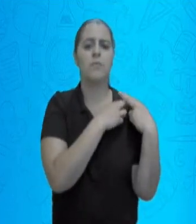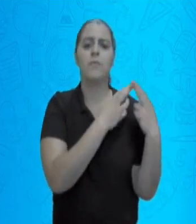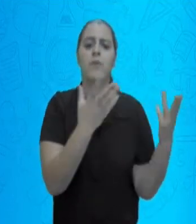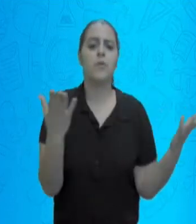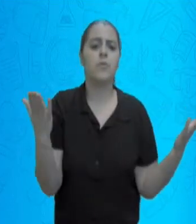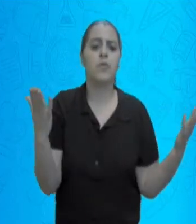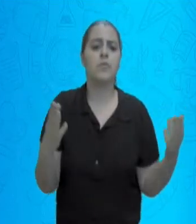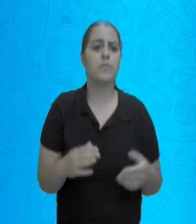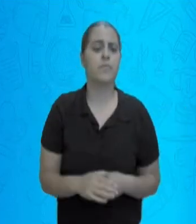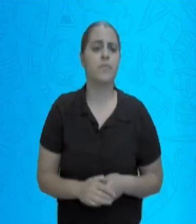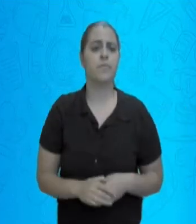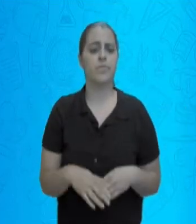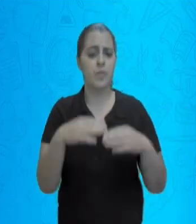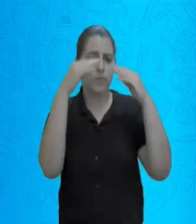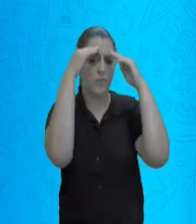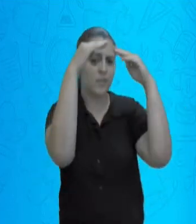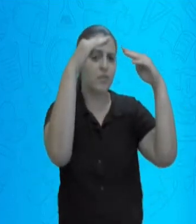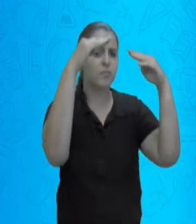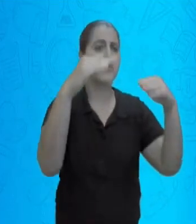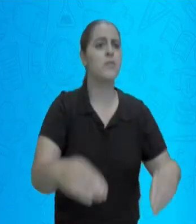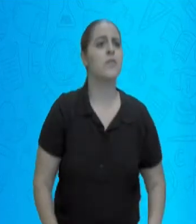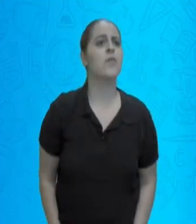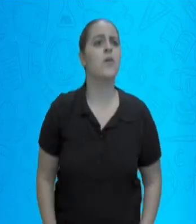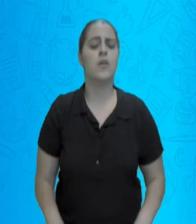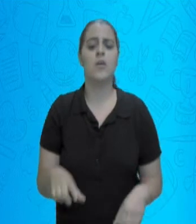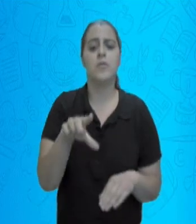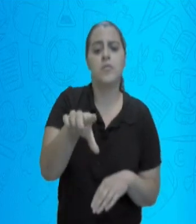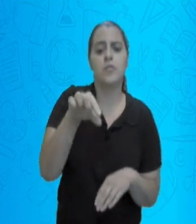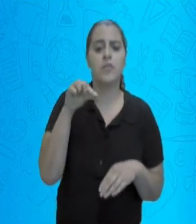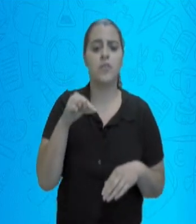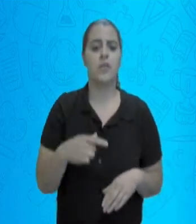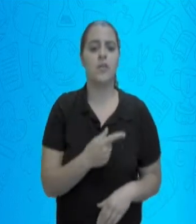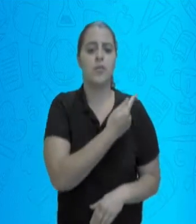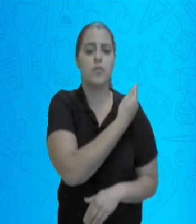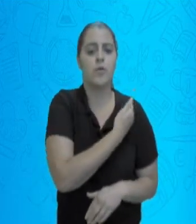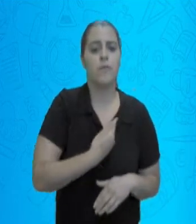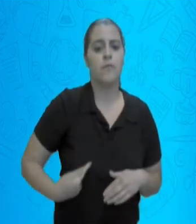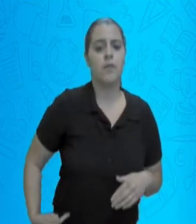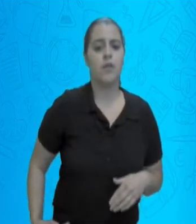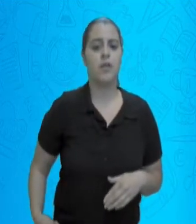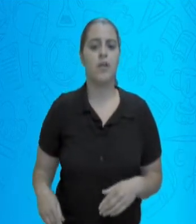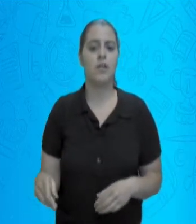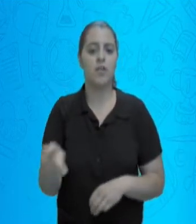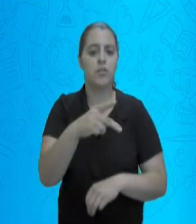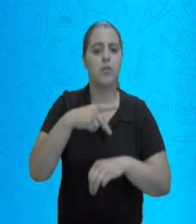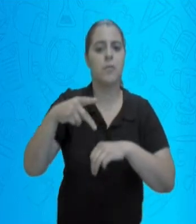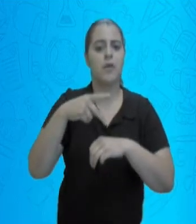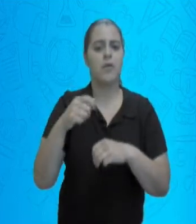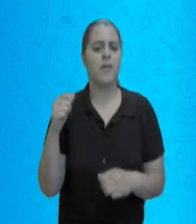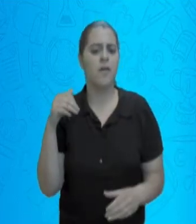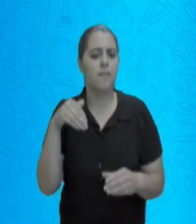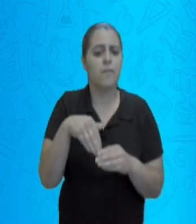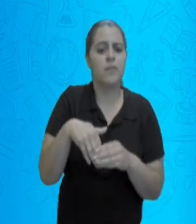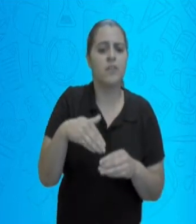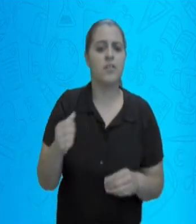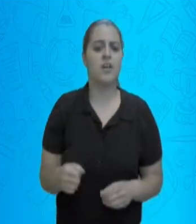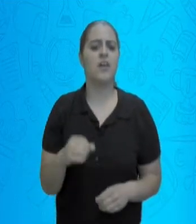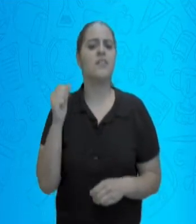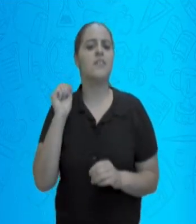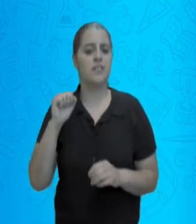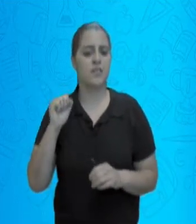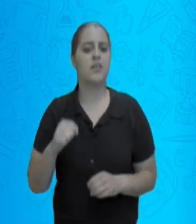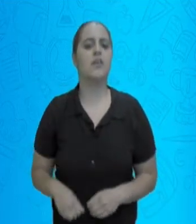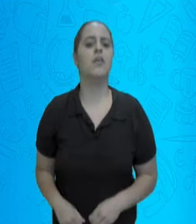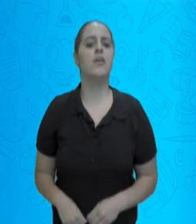tem deveres a cumprir. Escolher os governantes do nosso país, votar. Votar é sim um